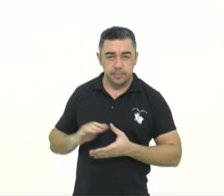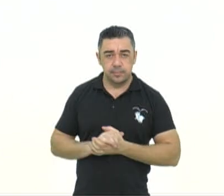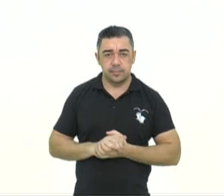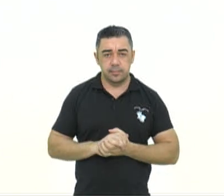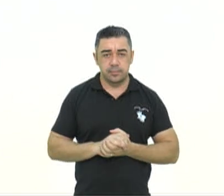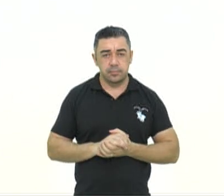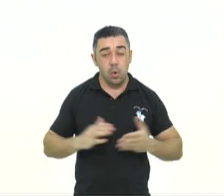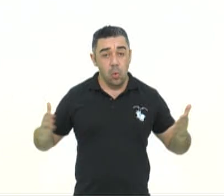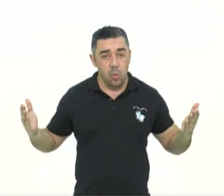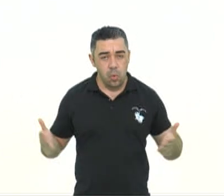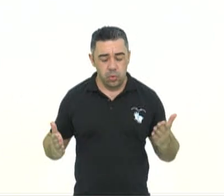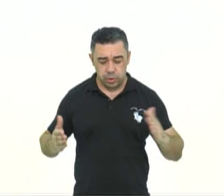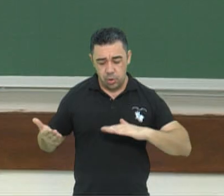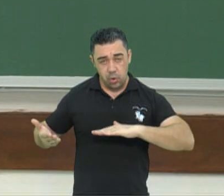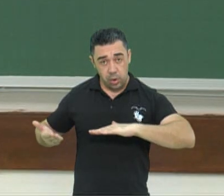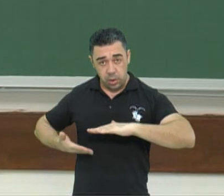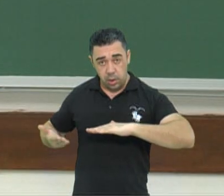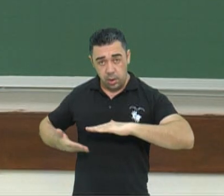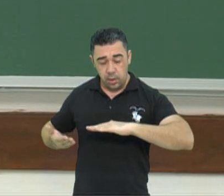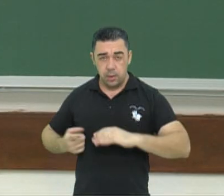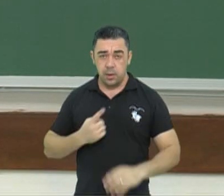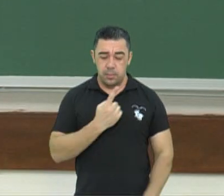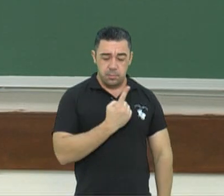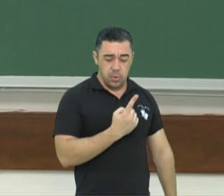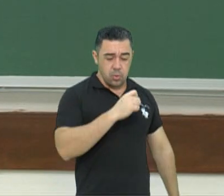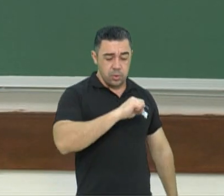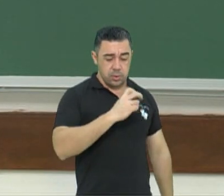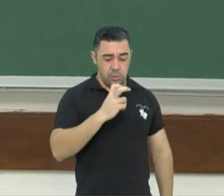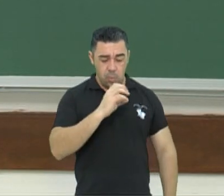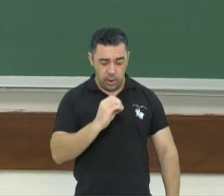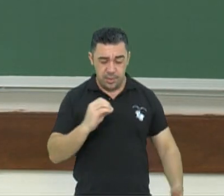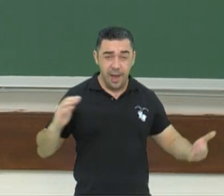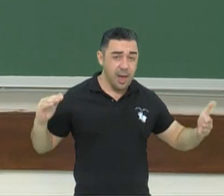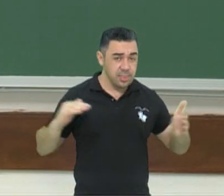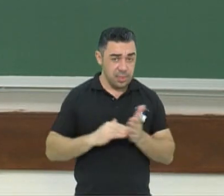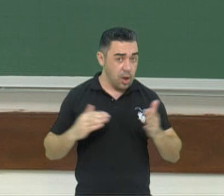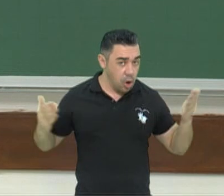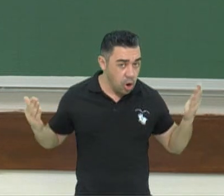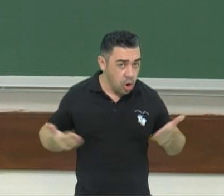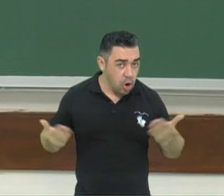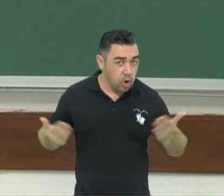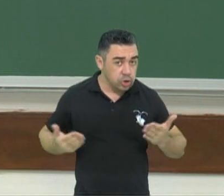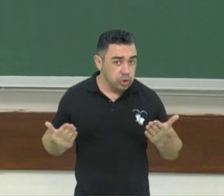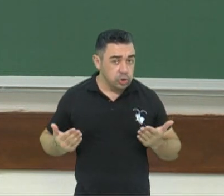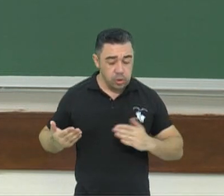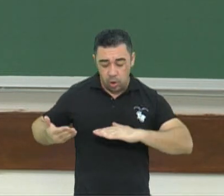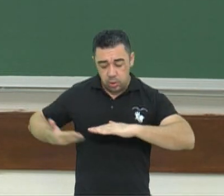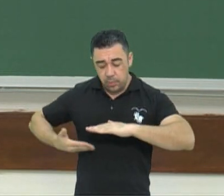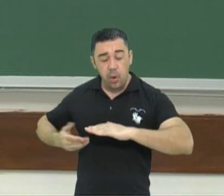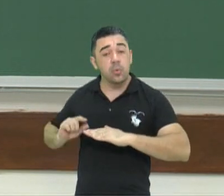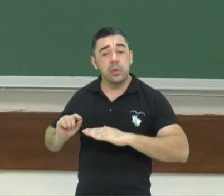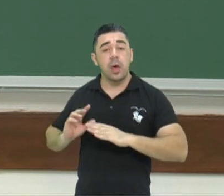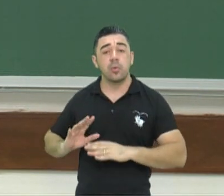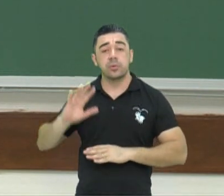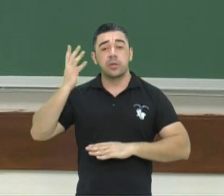era contemporânea foi de 1850 até os dias de hoje. Que evento que marcou a arte contemporânea? O evento que